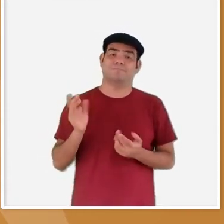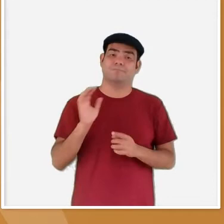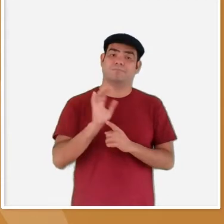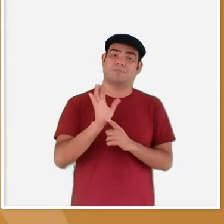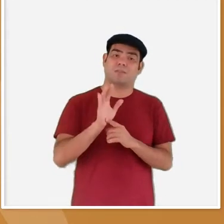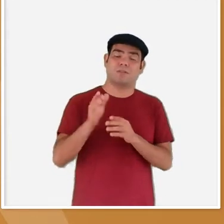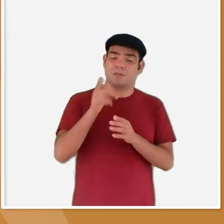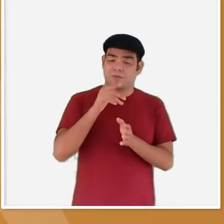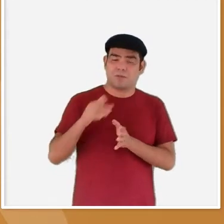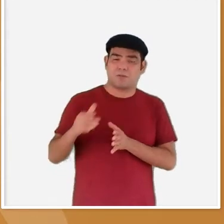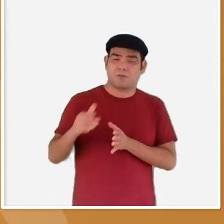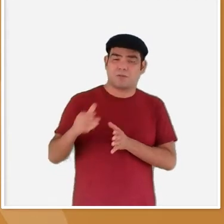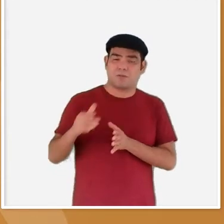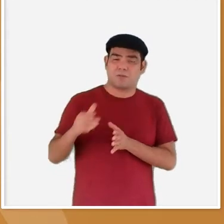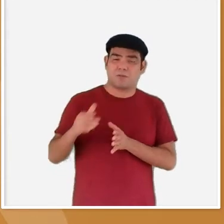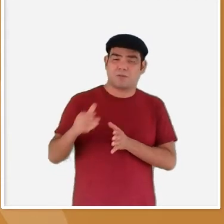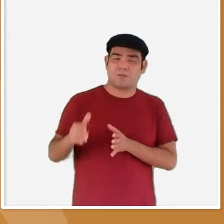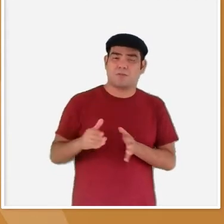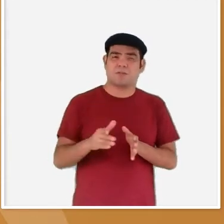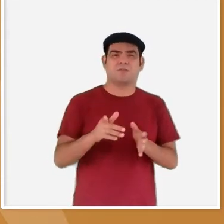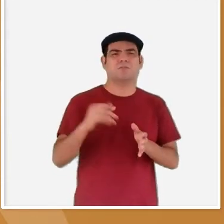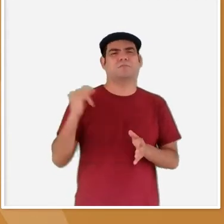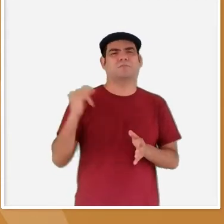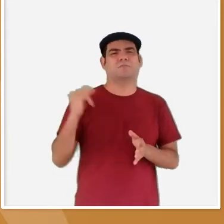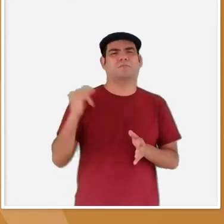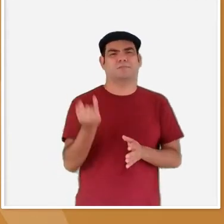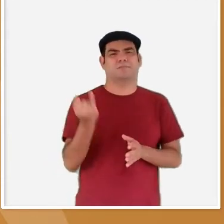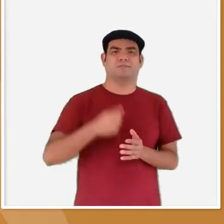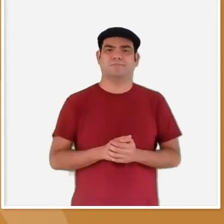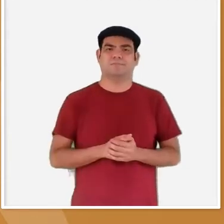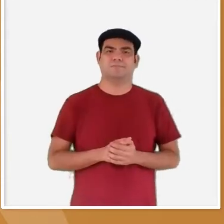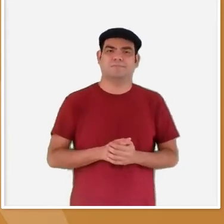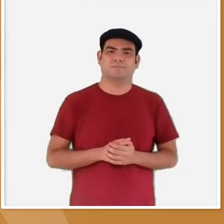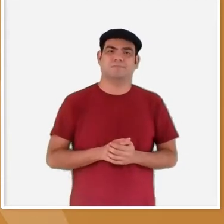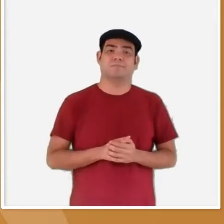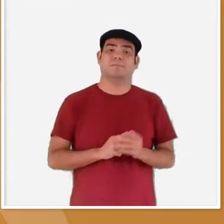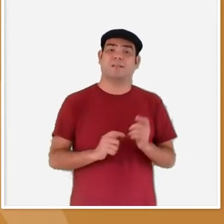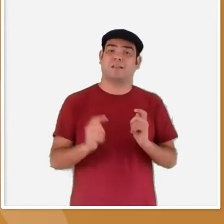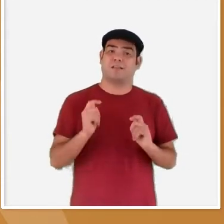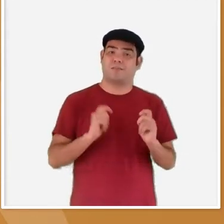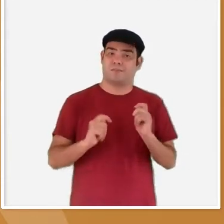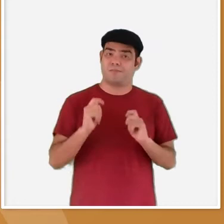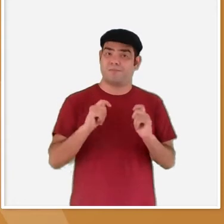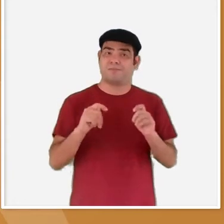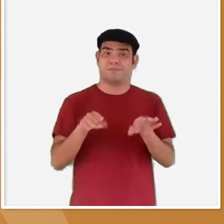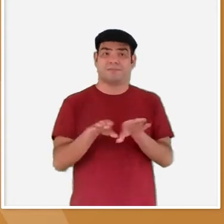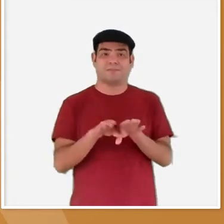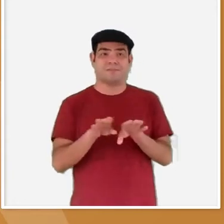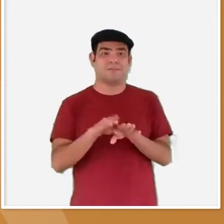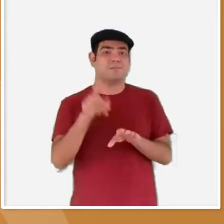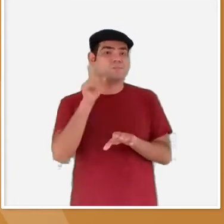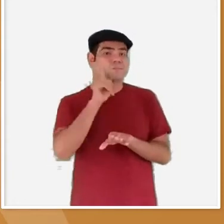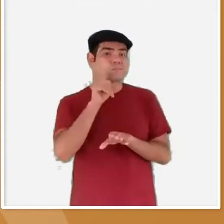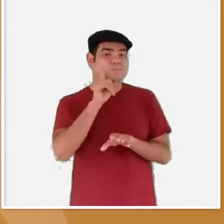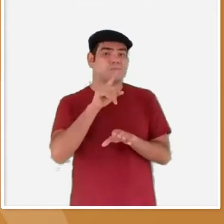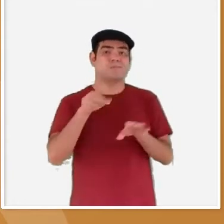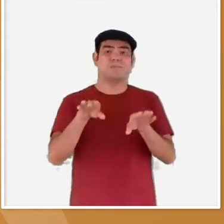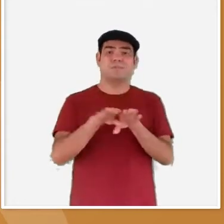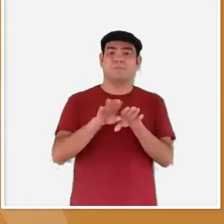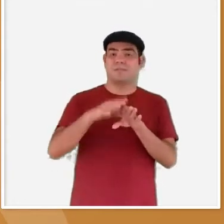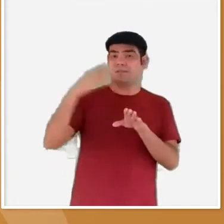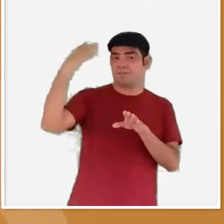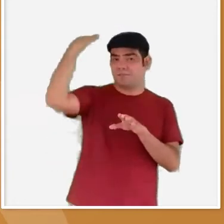muito importante para a economia também dos Estados Unidos do México, tá? Então vamos à